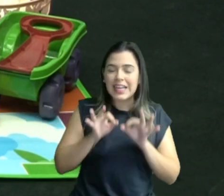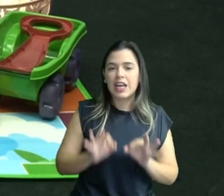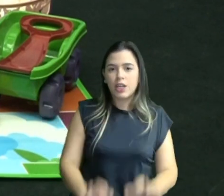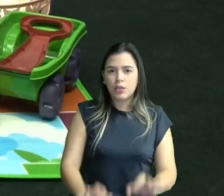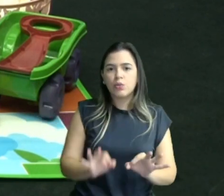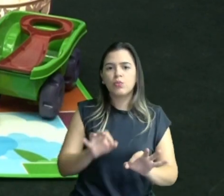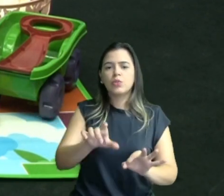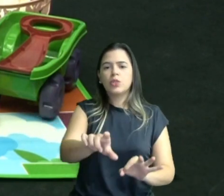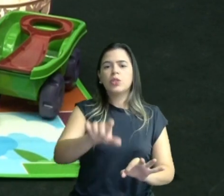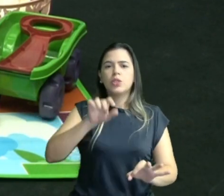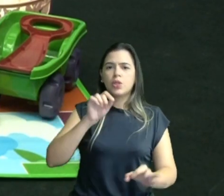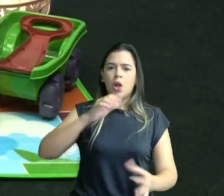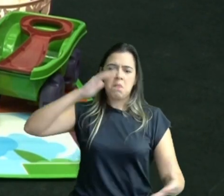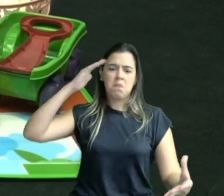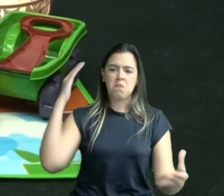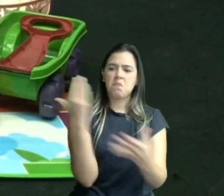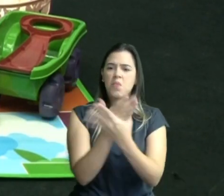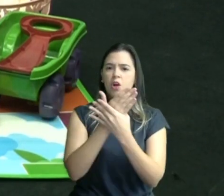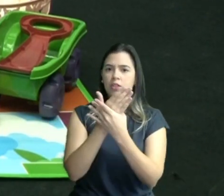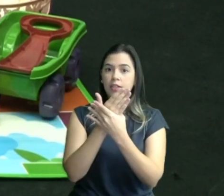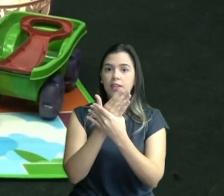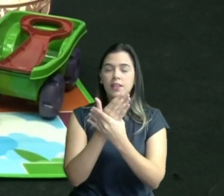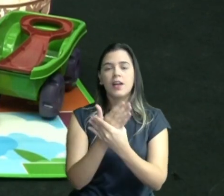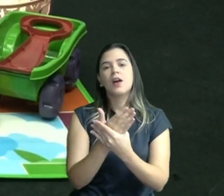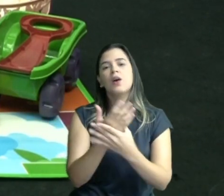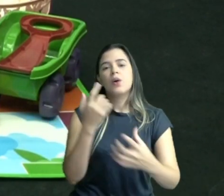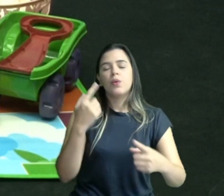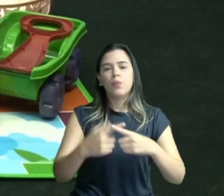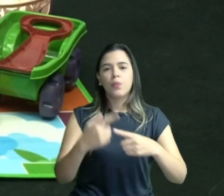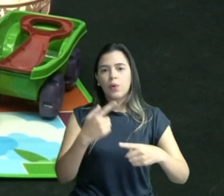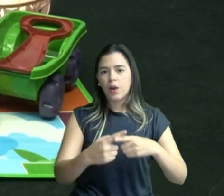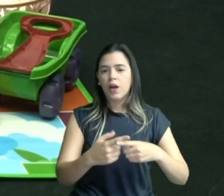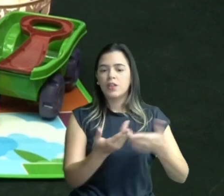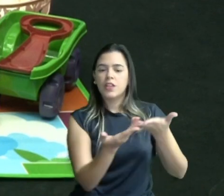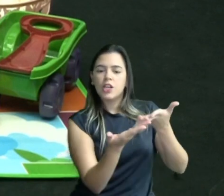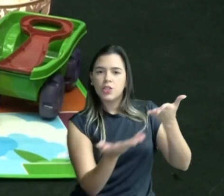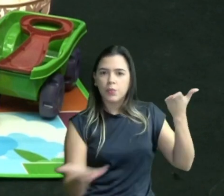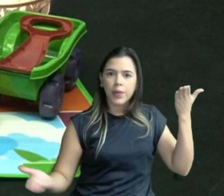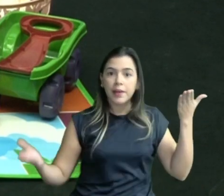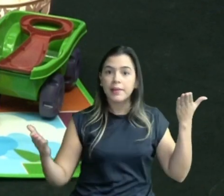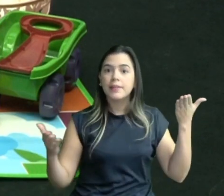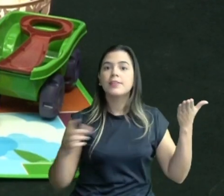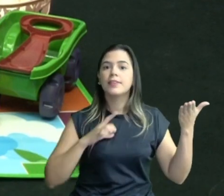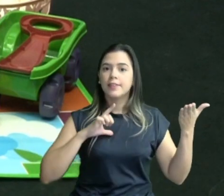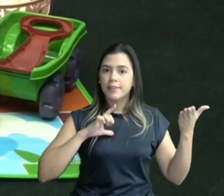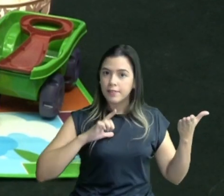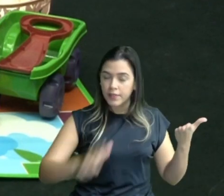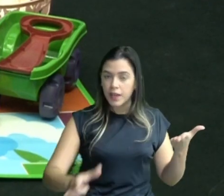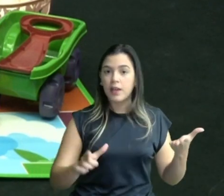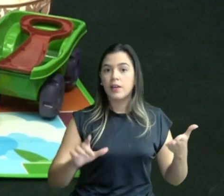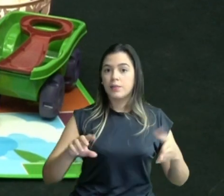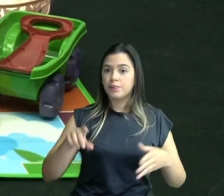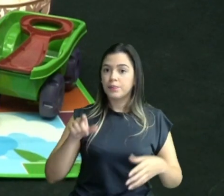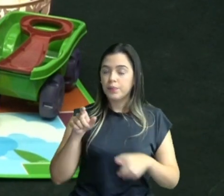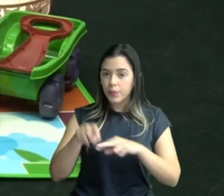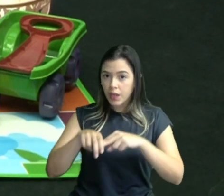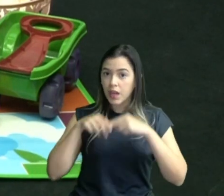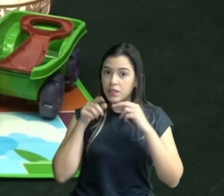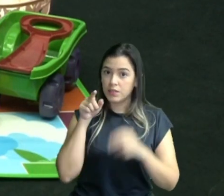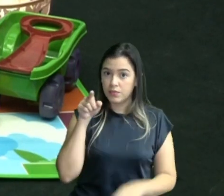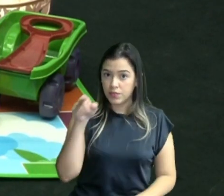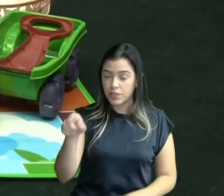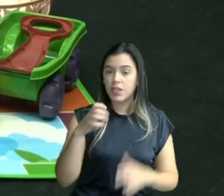decididos a processá-lo por Perdas e Danos ao festa de vossa senhoria uma